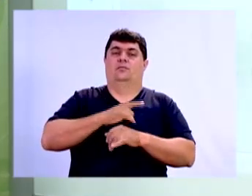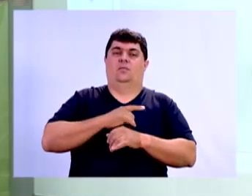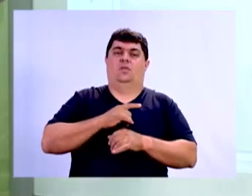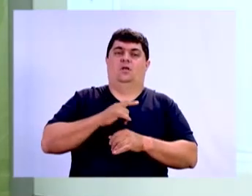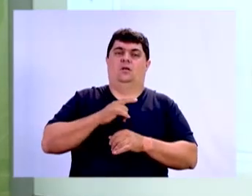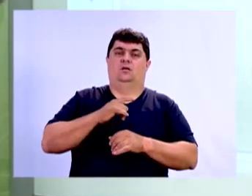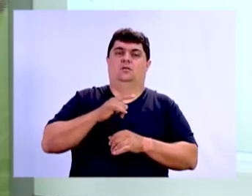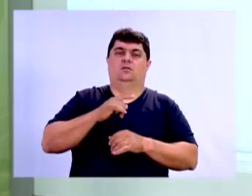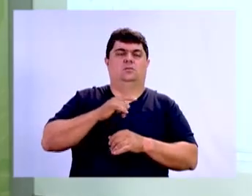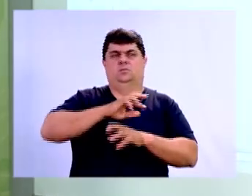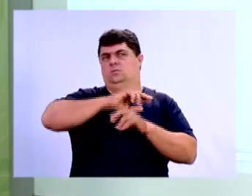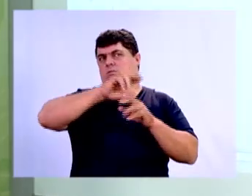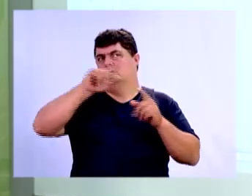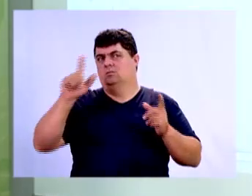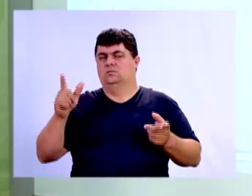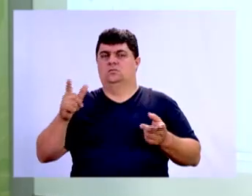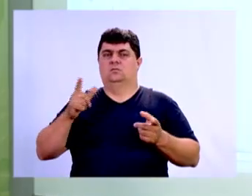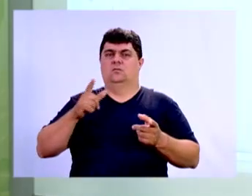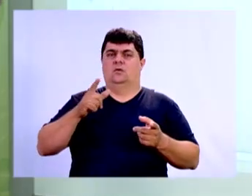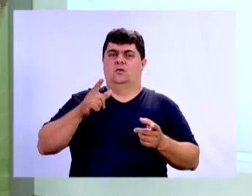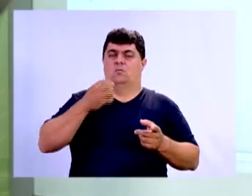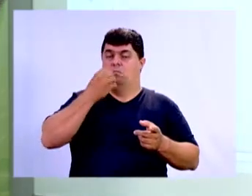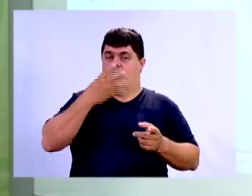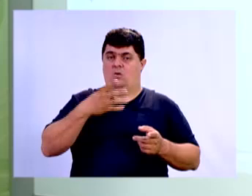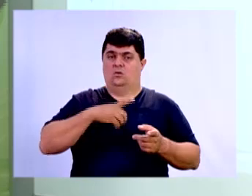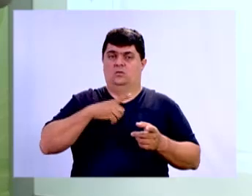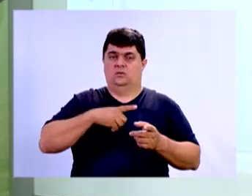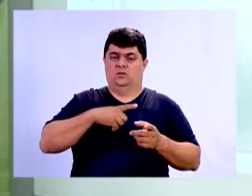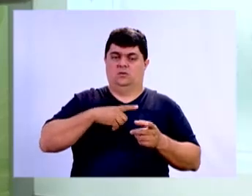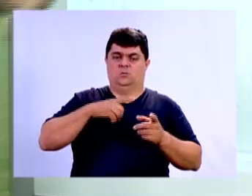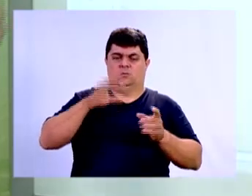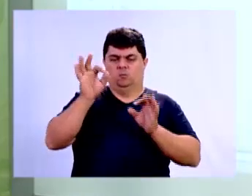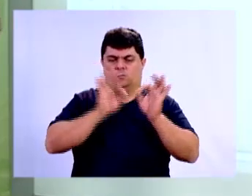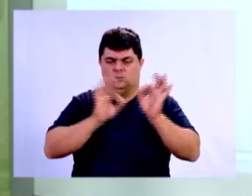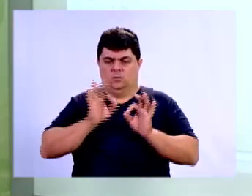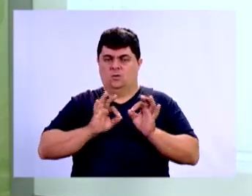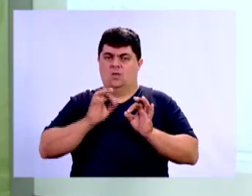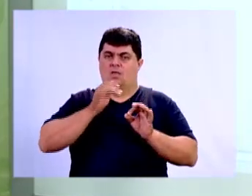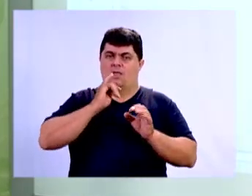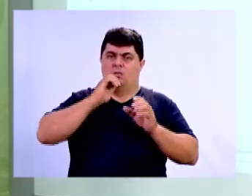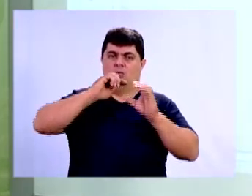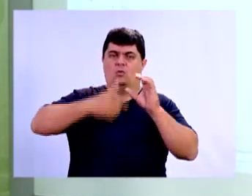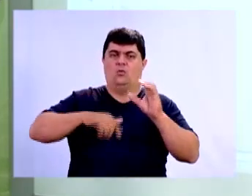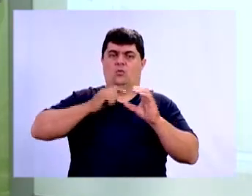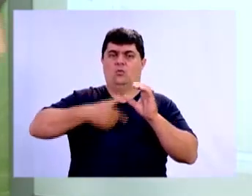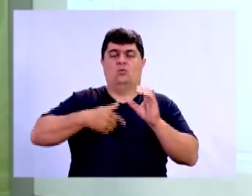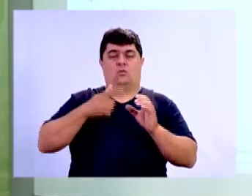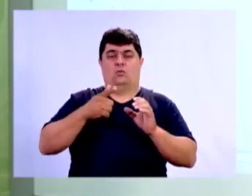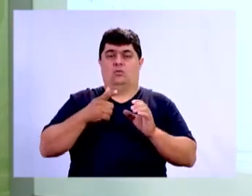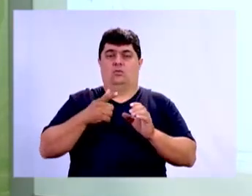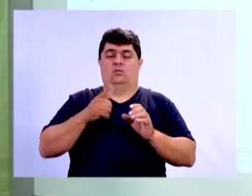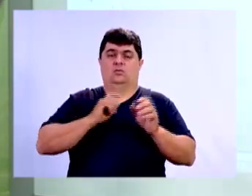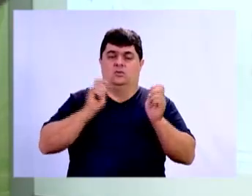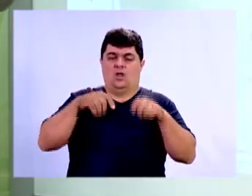mecanismos altamente eficientes de catalogar essas informações, por exemplo, o Google. Né? O Google, você